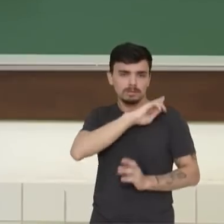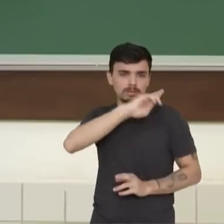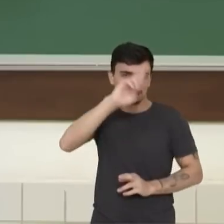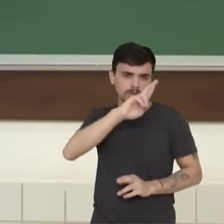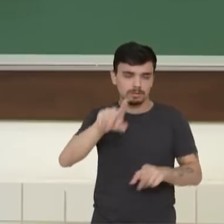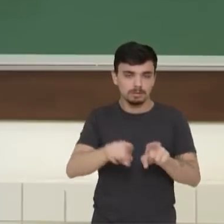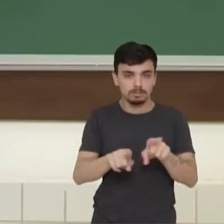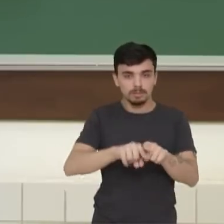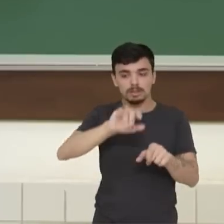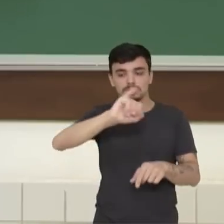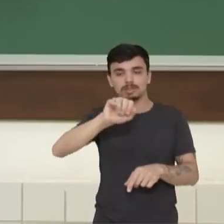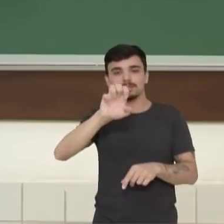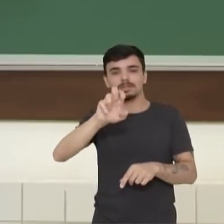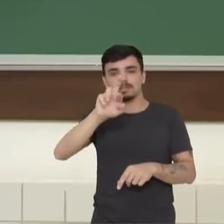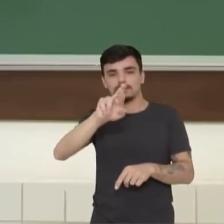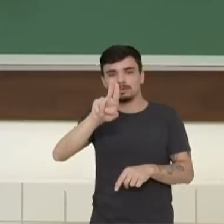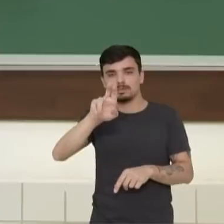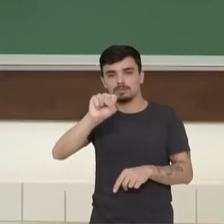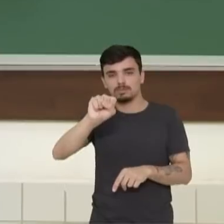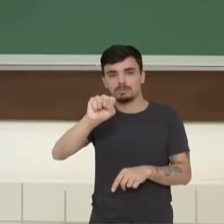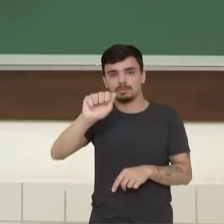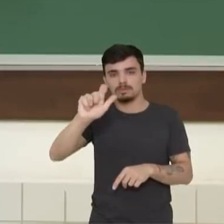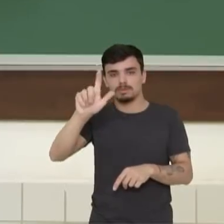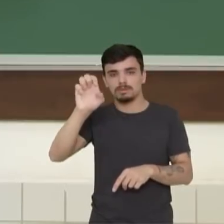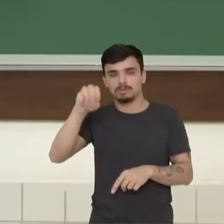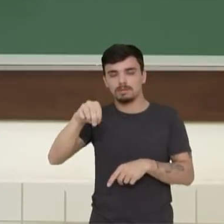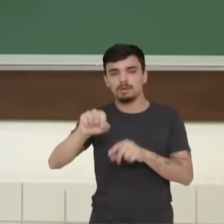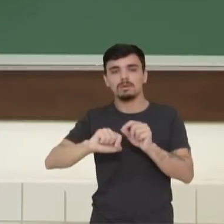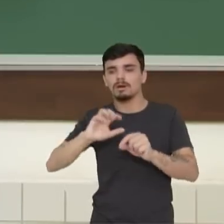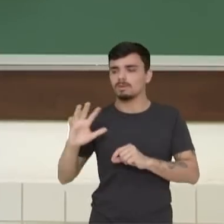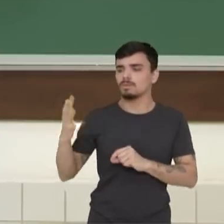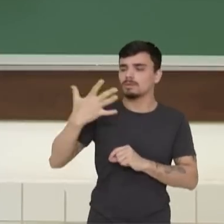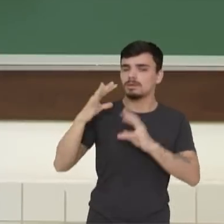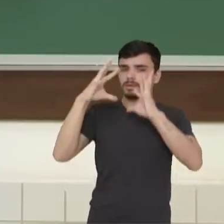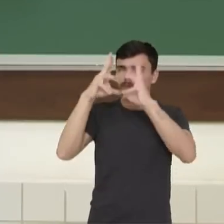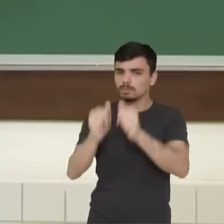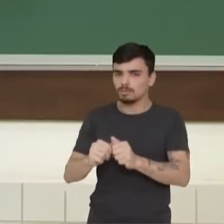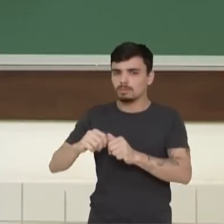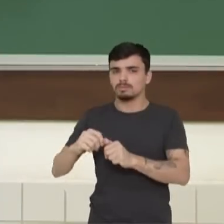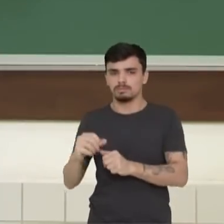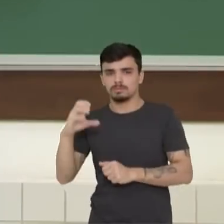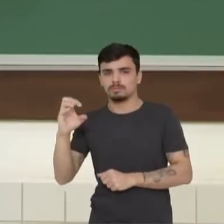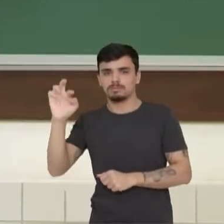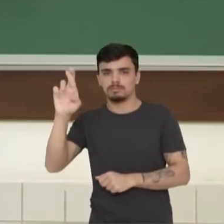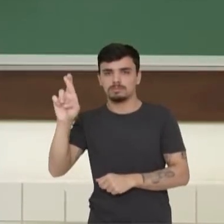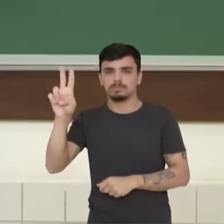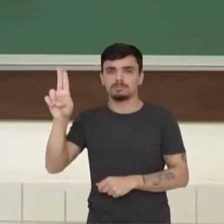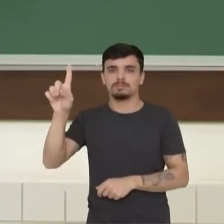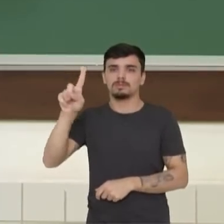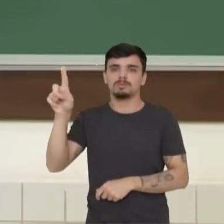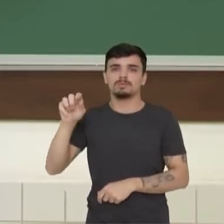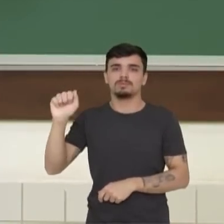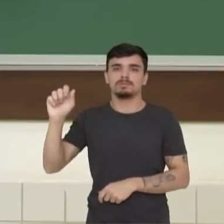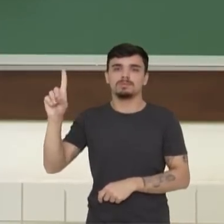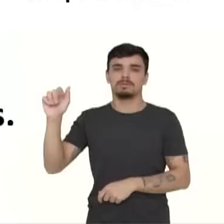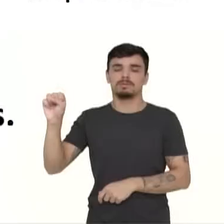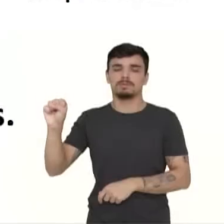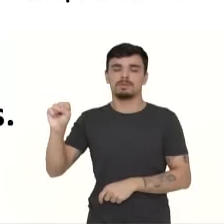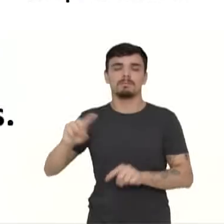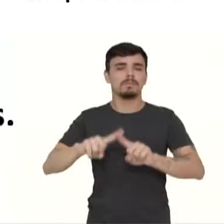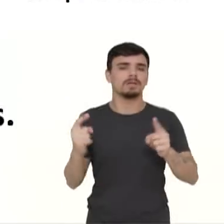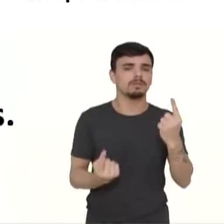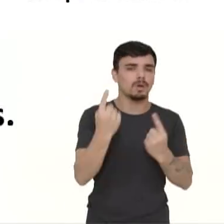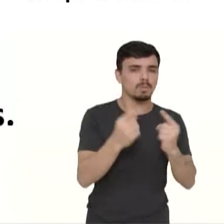Jerusalém é naquela região onde vai ocorrer todas essas cruzadas. Qual é o contexto histórico?